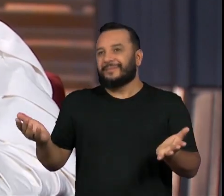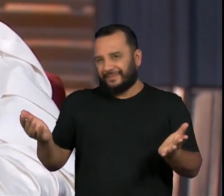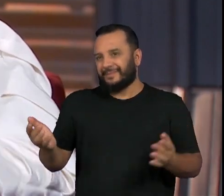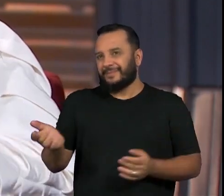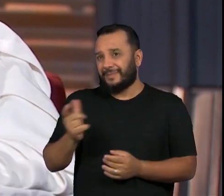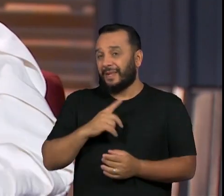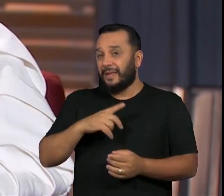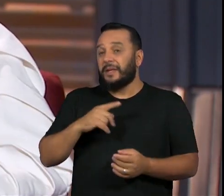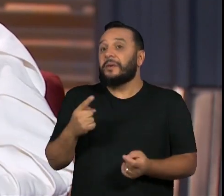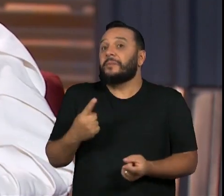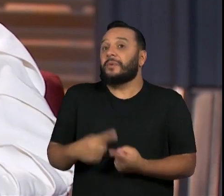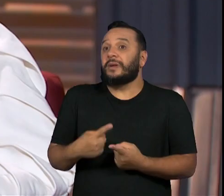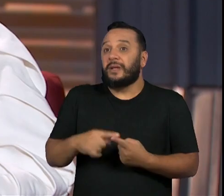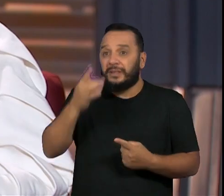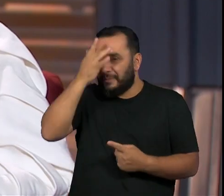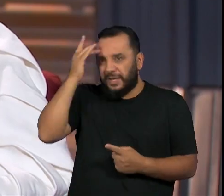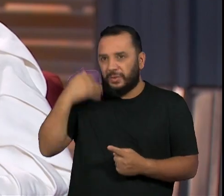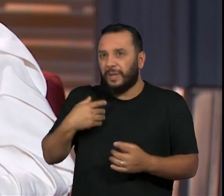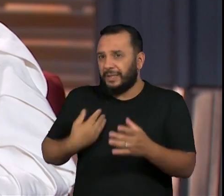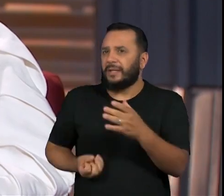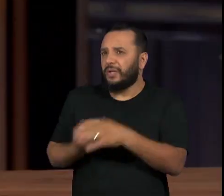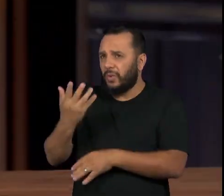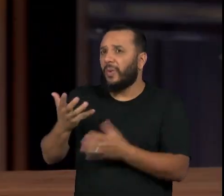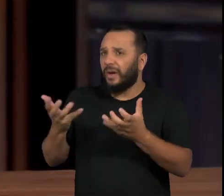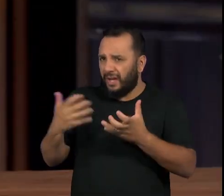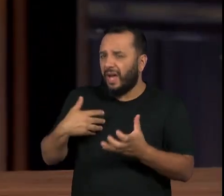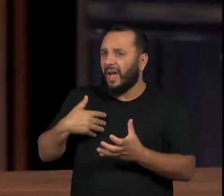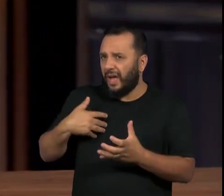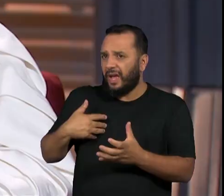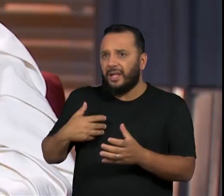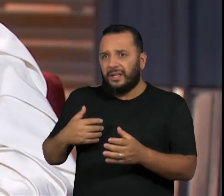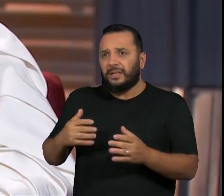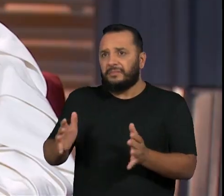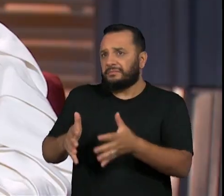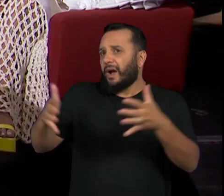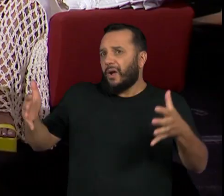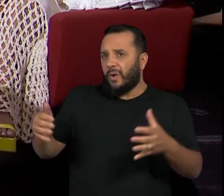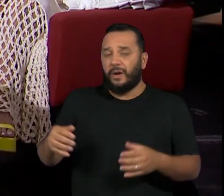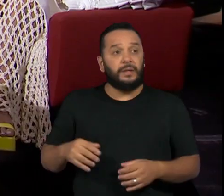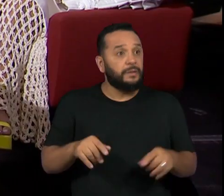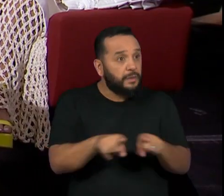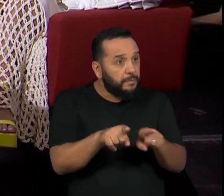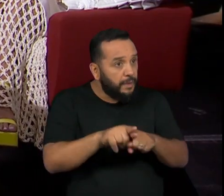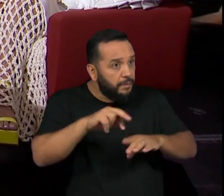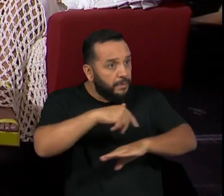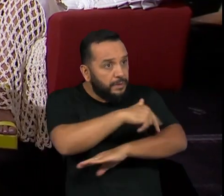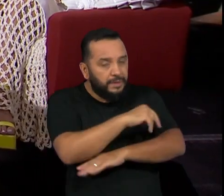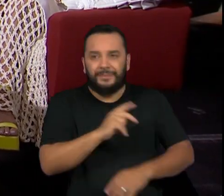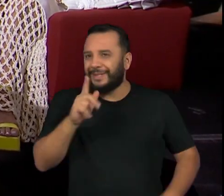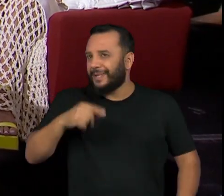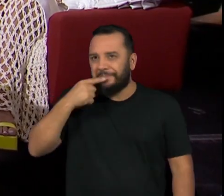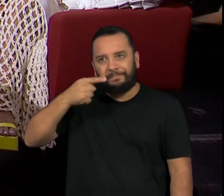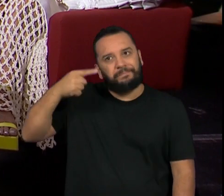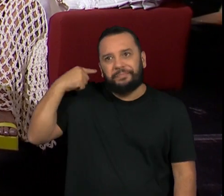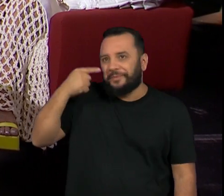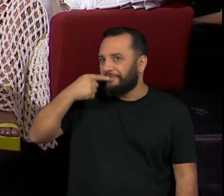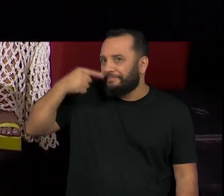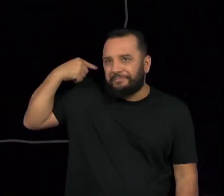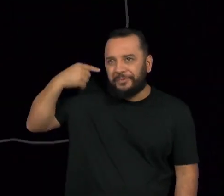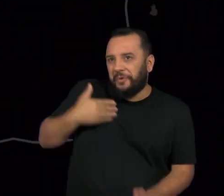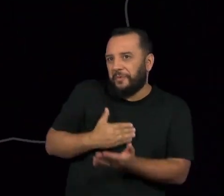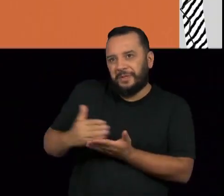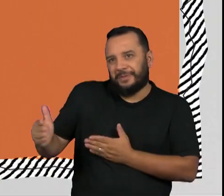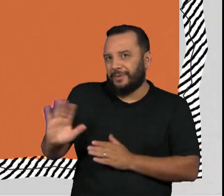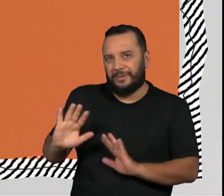voluntária das pessoas criadoras. Inclusive nas passarelas, né? Inclusive nas passarelas. E isso é muito recente, muito né, recente, Carol? muito